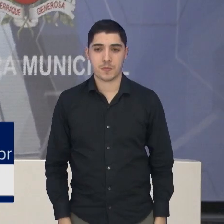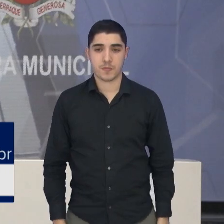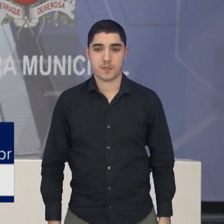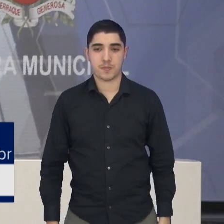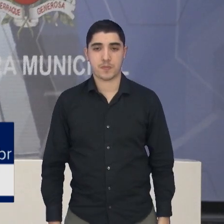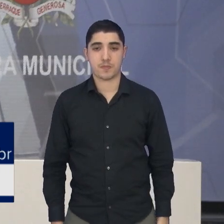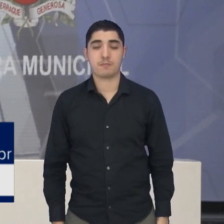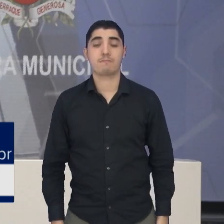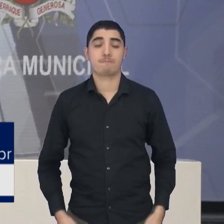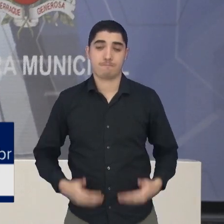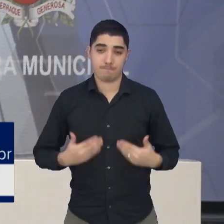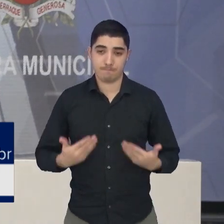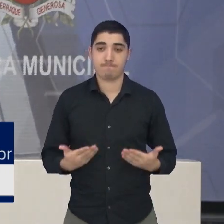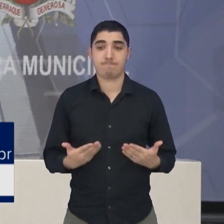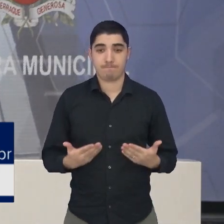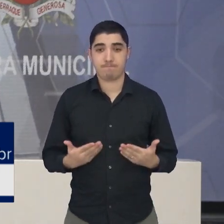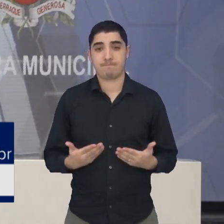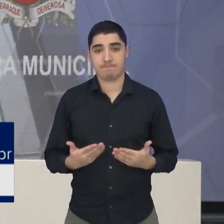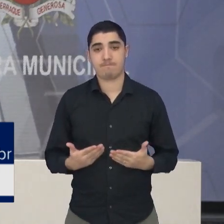Na